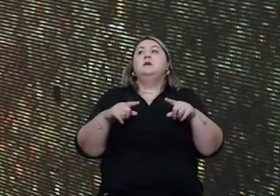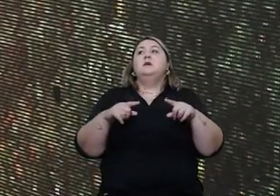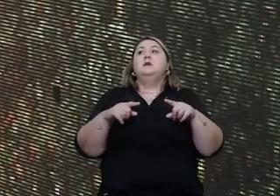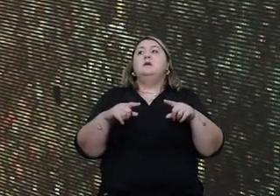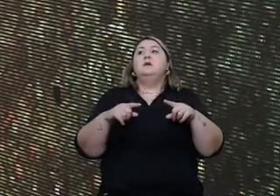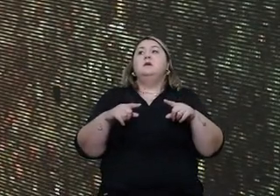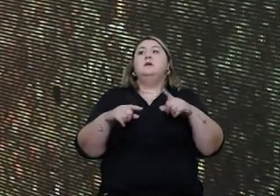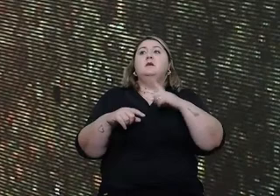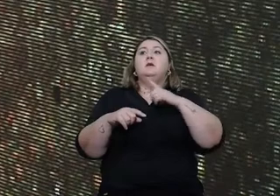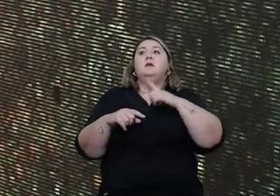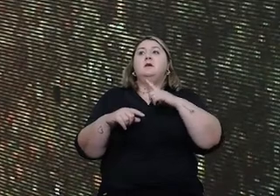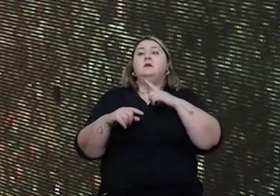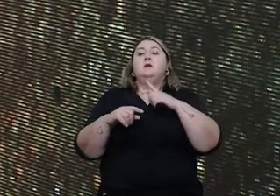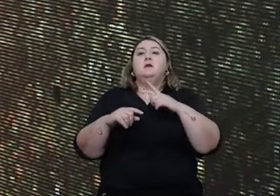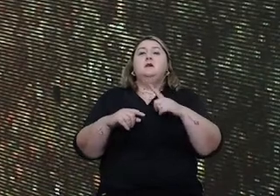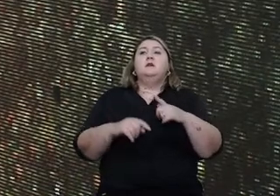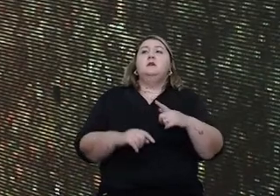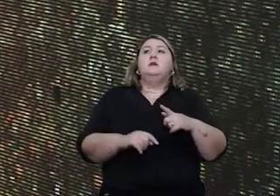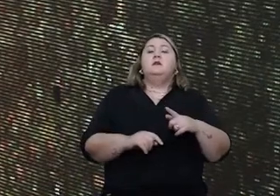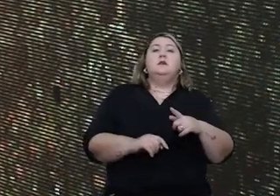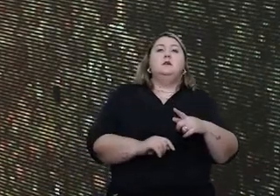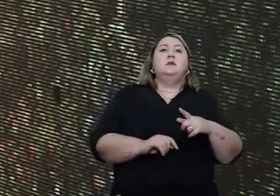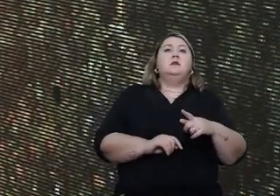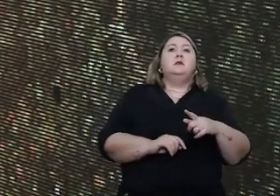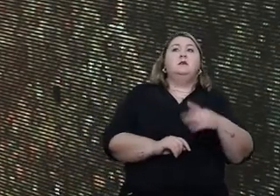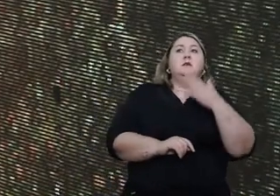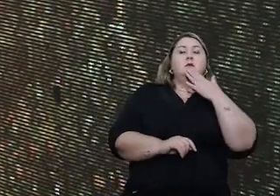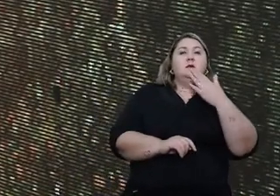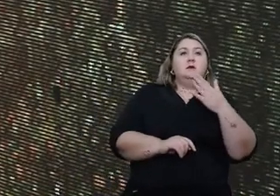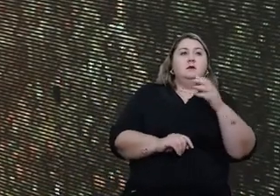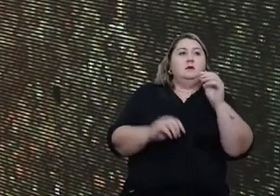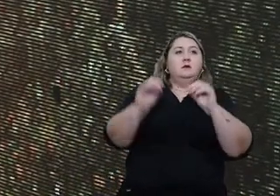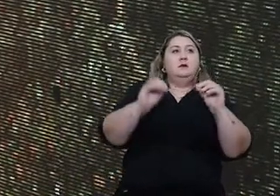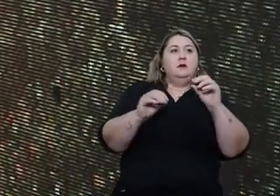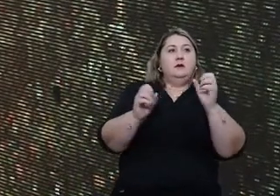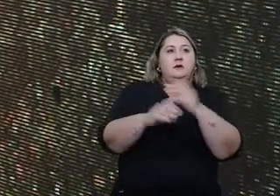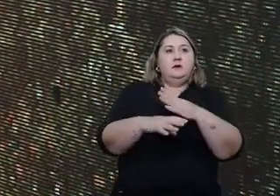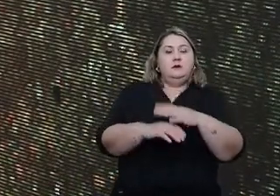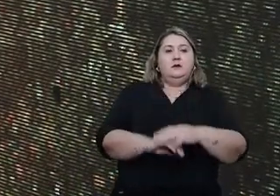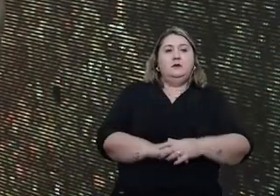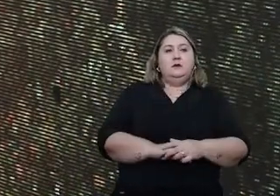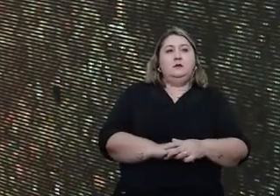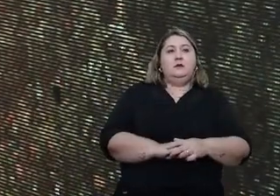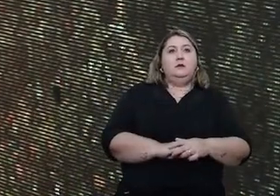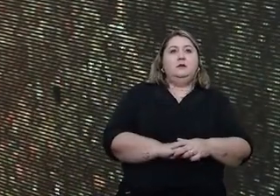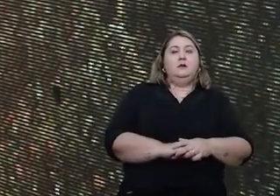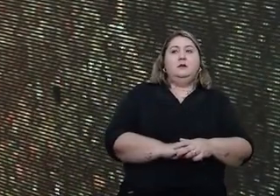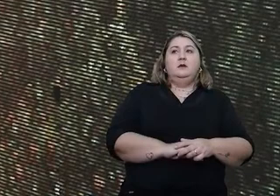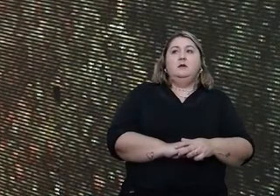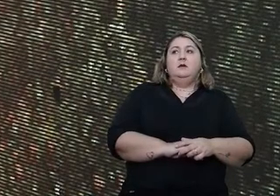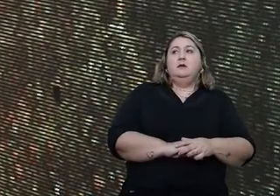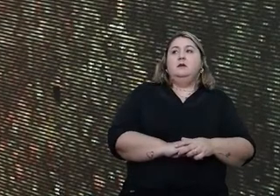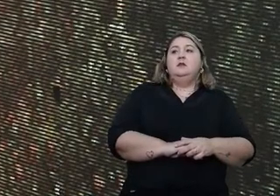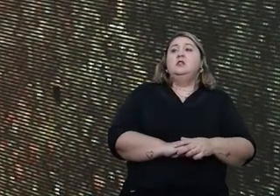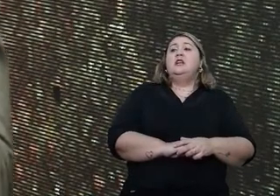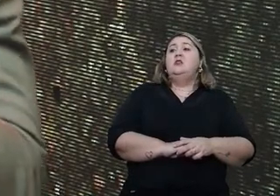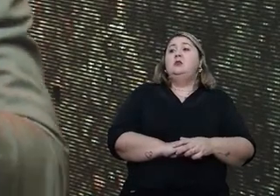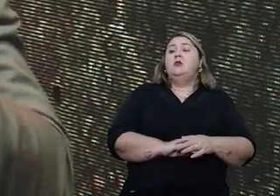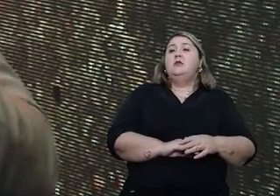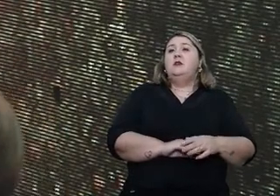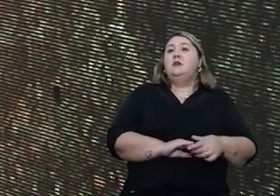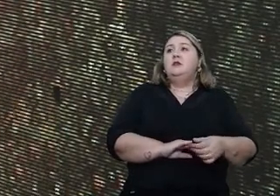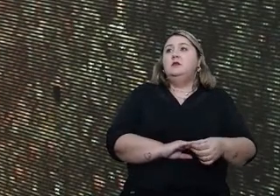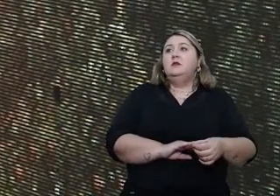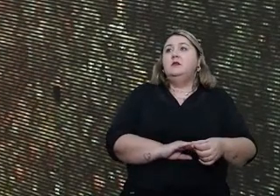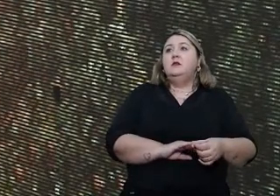você quiser, e depois a mesma coisa pra você, Vitão. Aí eu me despeço e vocês fazem a saideira. Nossa, deixa eu pensar, me pegou totalmente desprevenido. É assim,